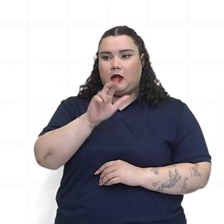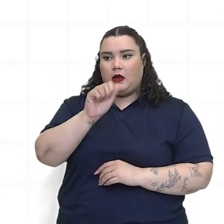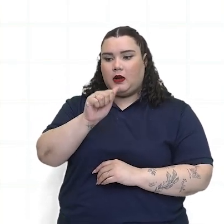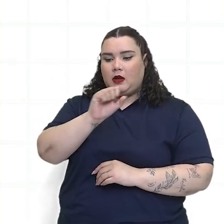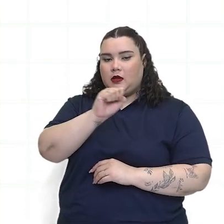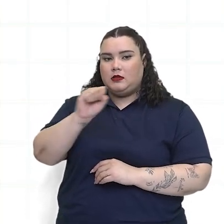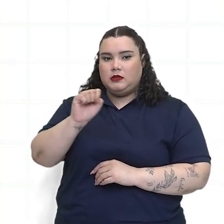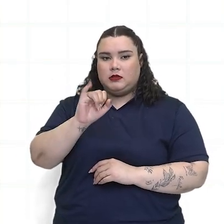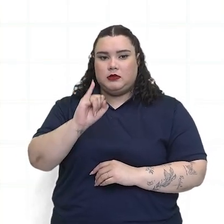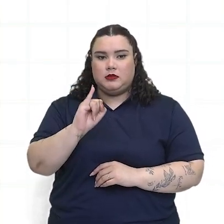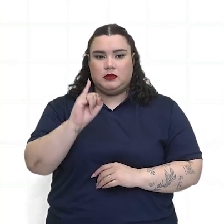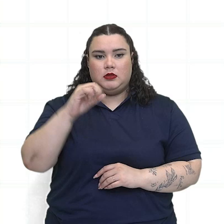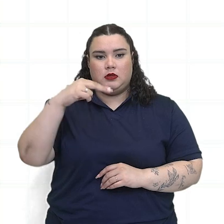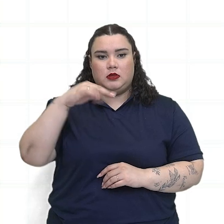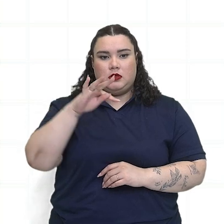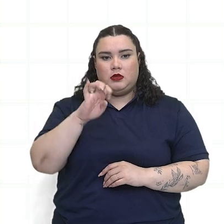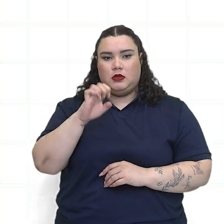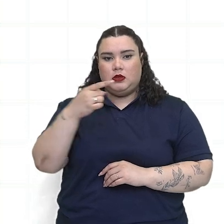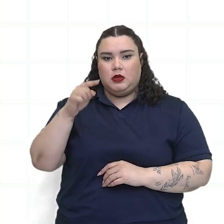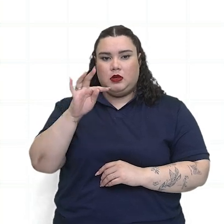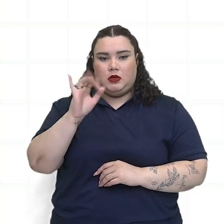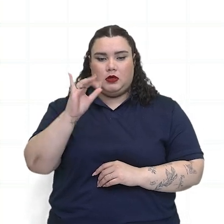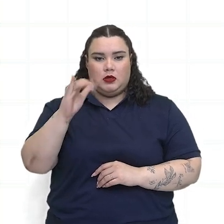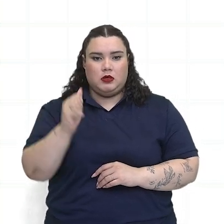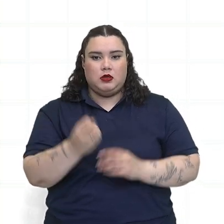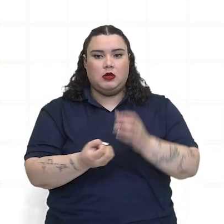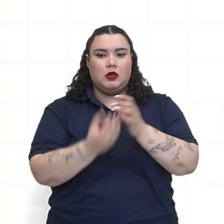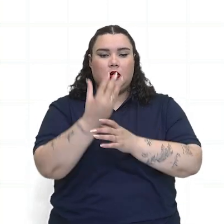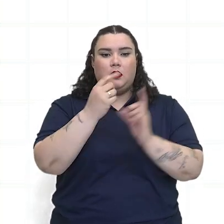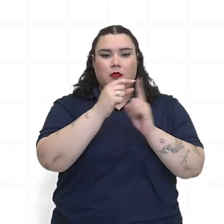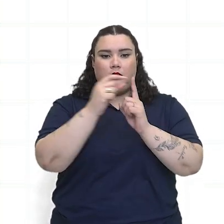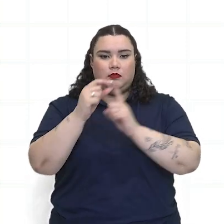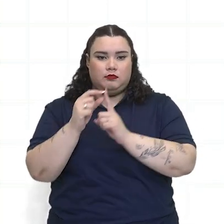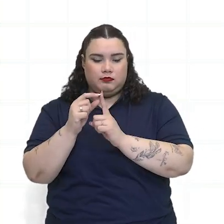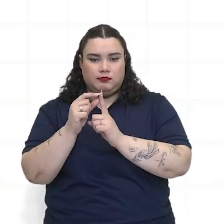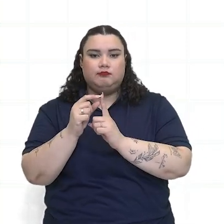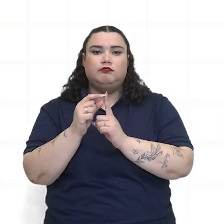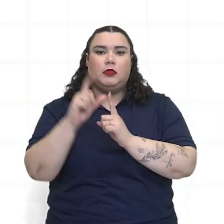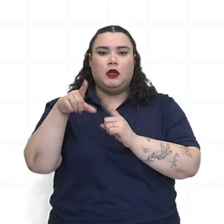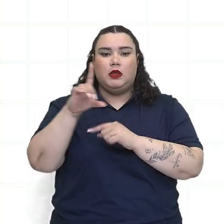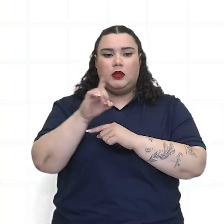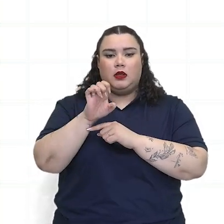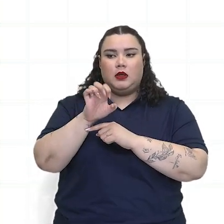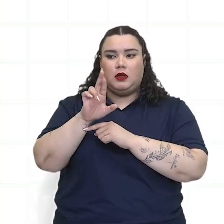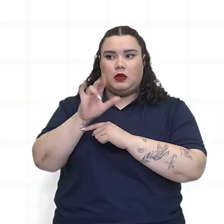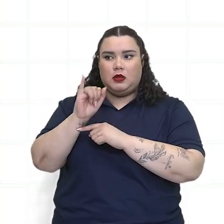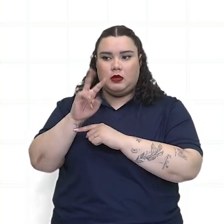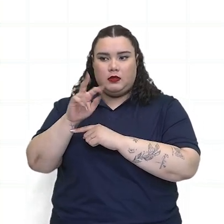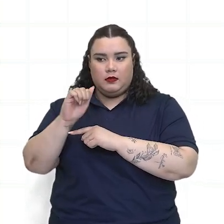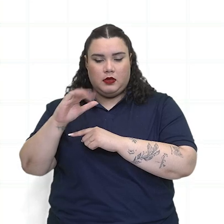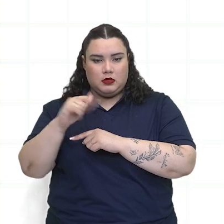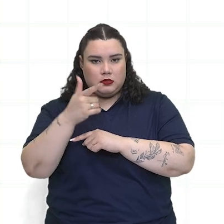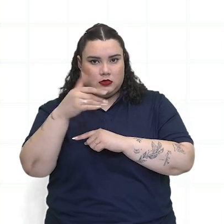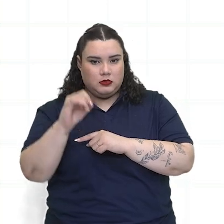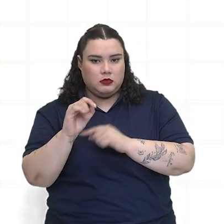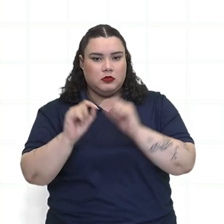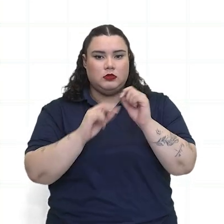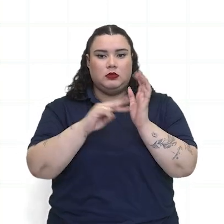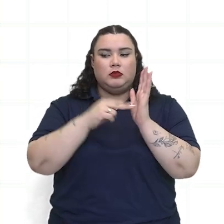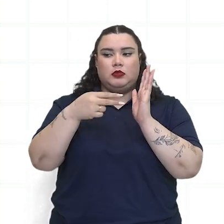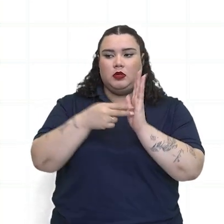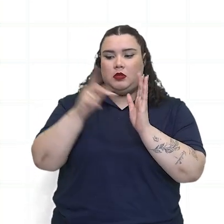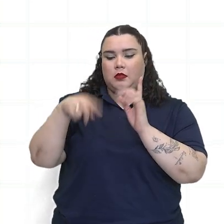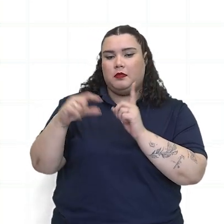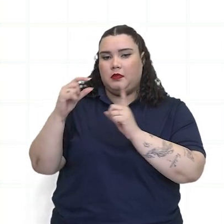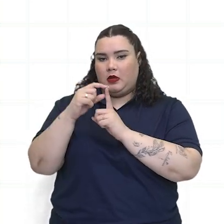parasintética. Aqui nós estamos trabalhando o processo de formação de palavras chamado derivação. Consiste em quê? De